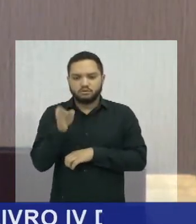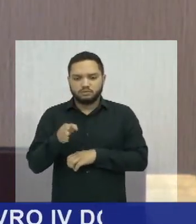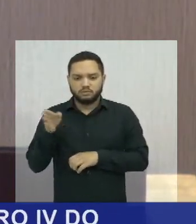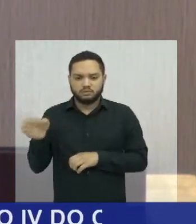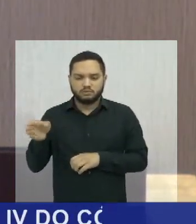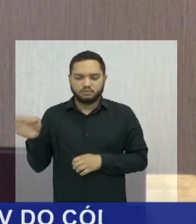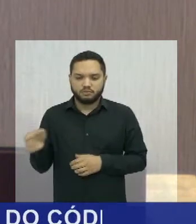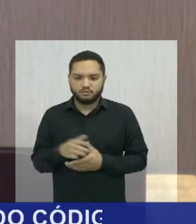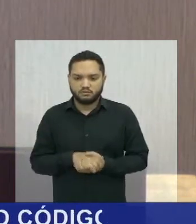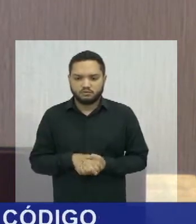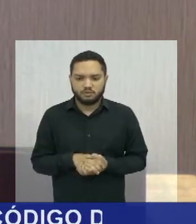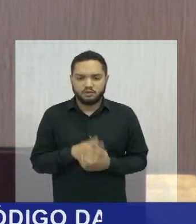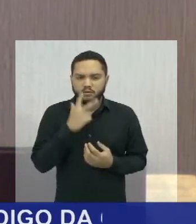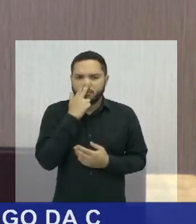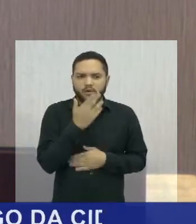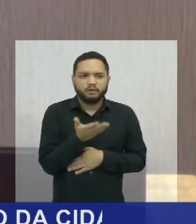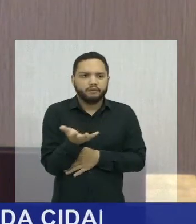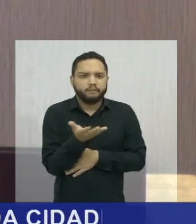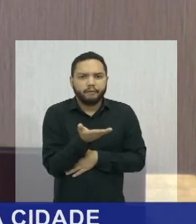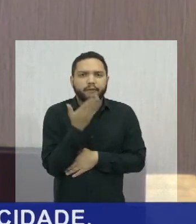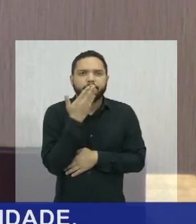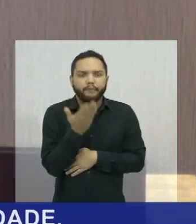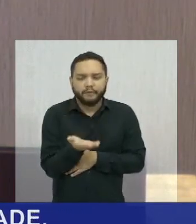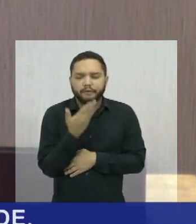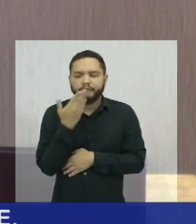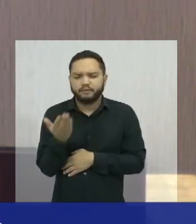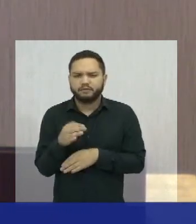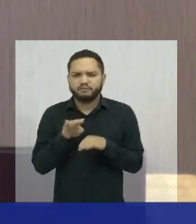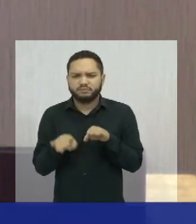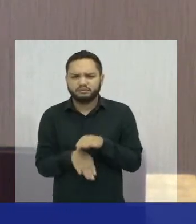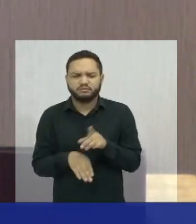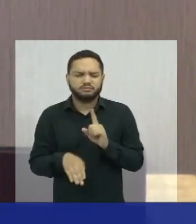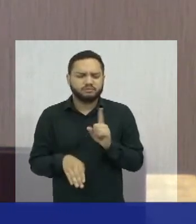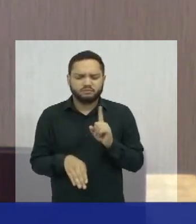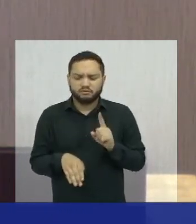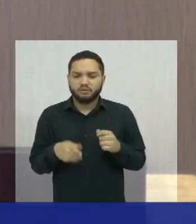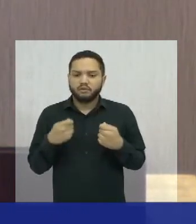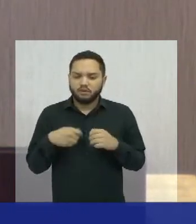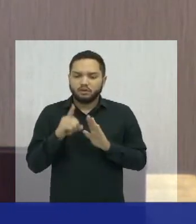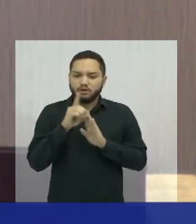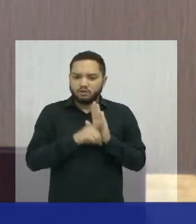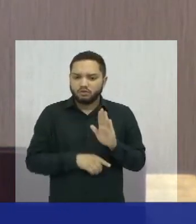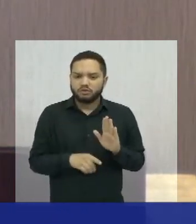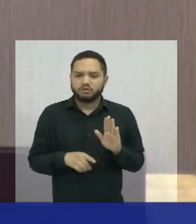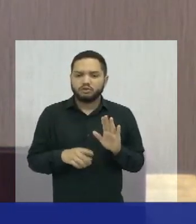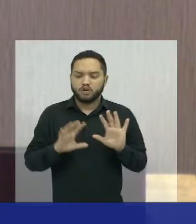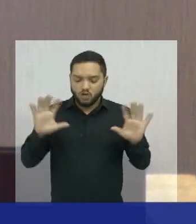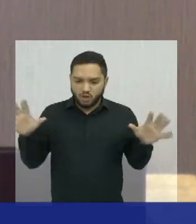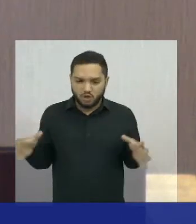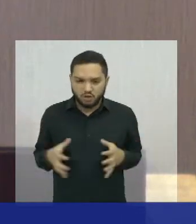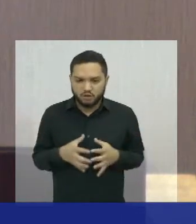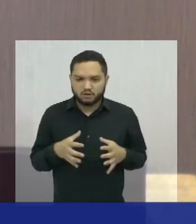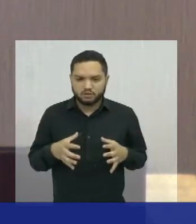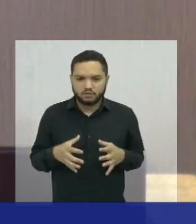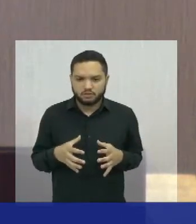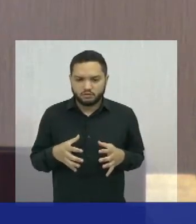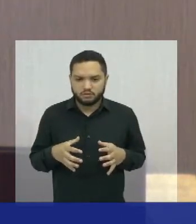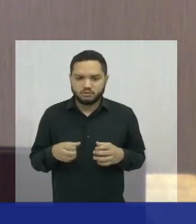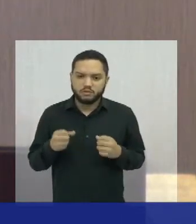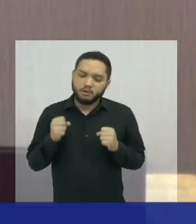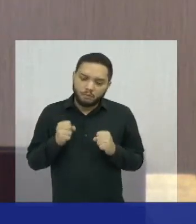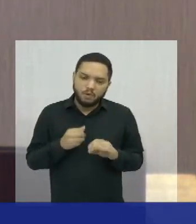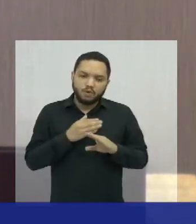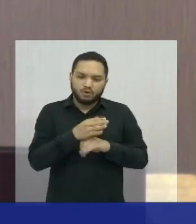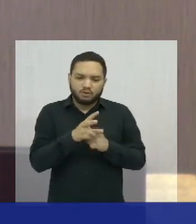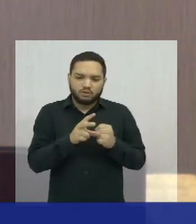fosse uma mendigância nossa. Nós temos direito de ser ouvidos em coletivo, podemos até ir a cada um,